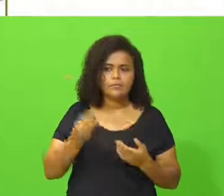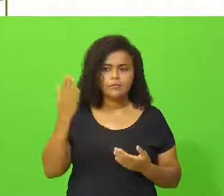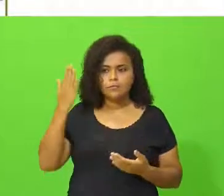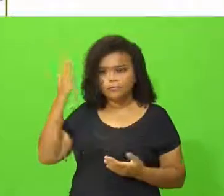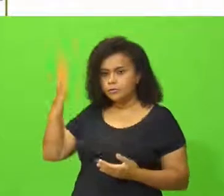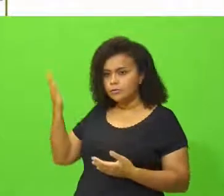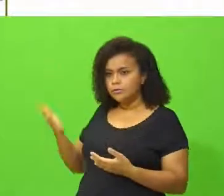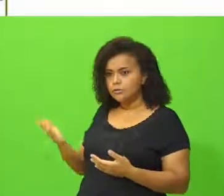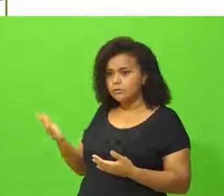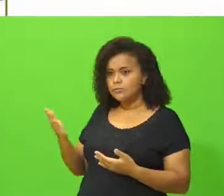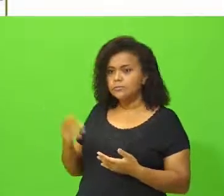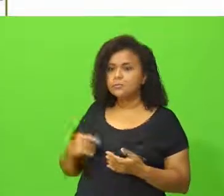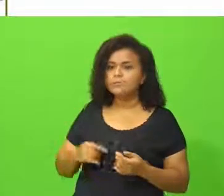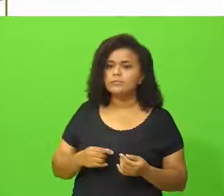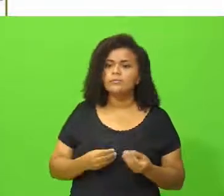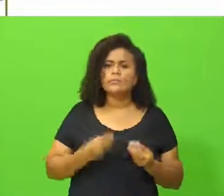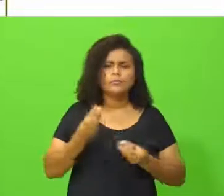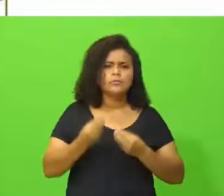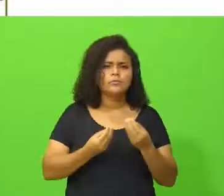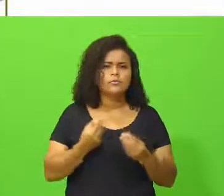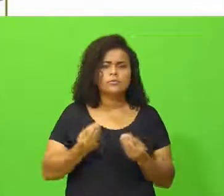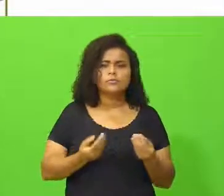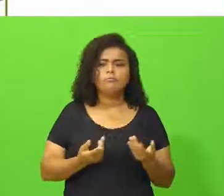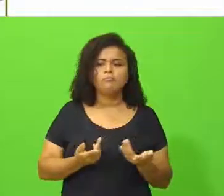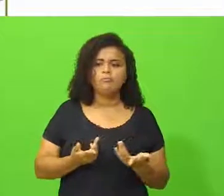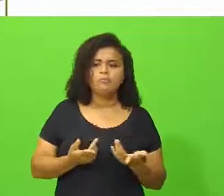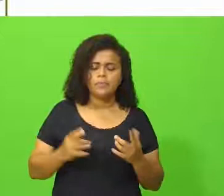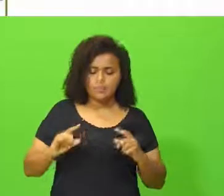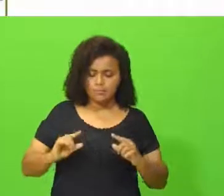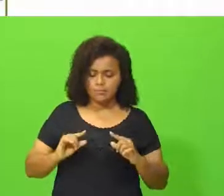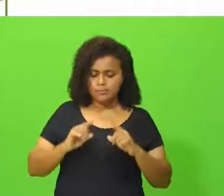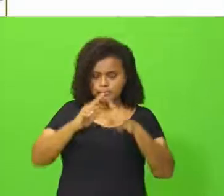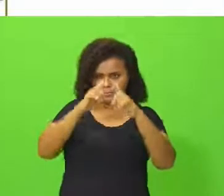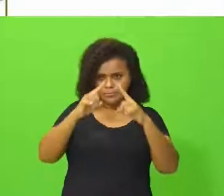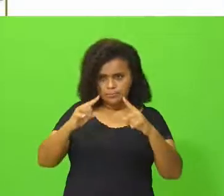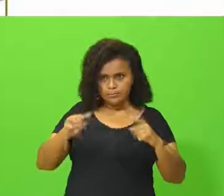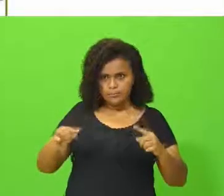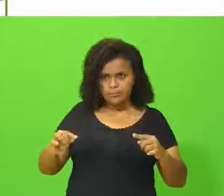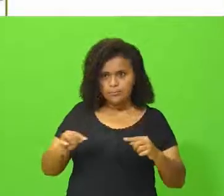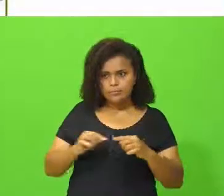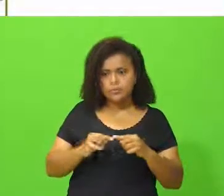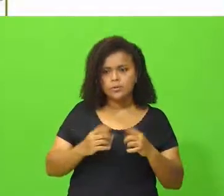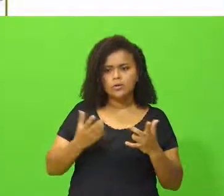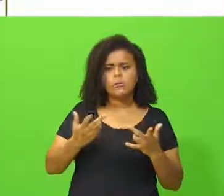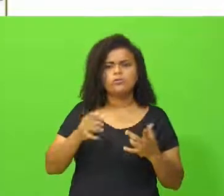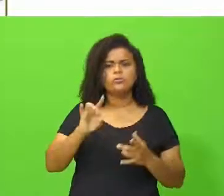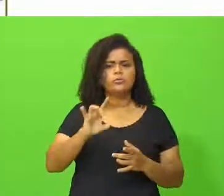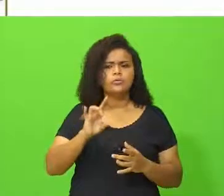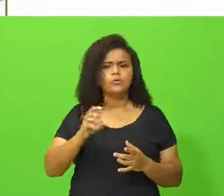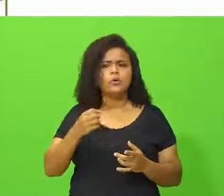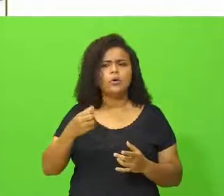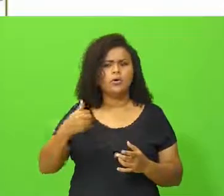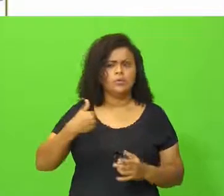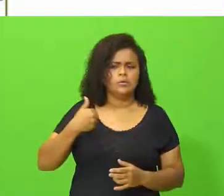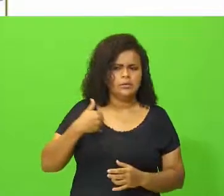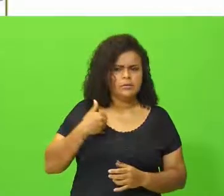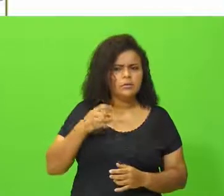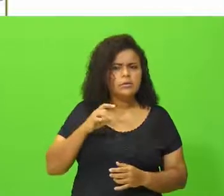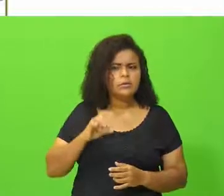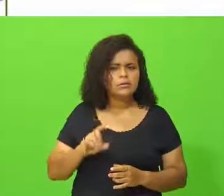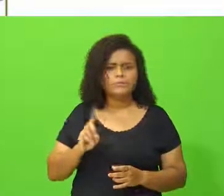Detalhe importante, professor, eu estou vendo que essa pirâmide não trabalha apenas com a idade, mas também trabalha com